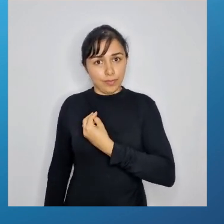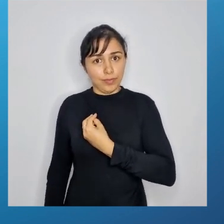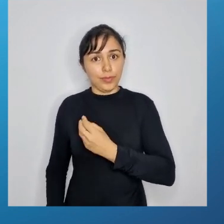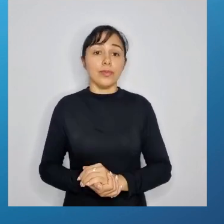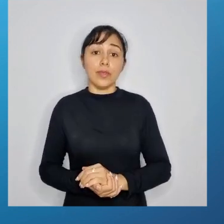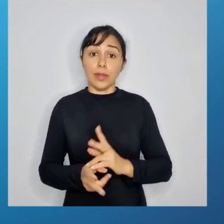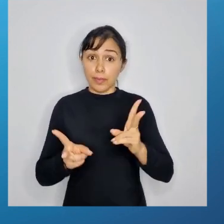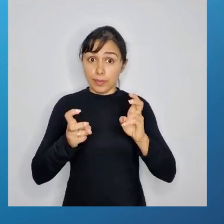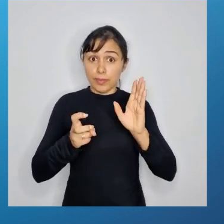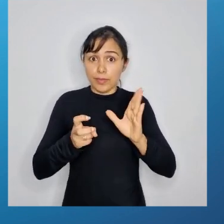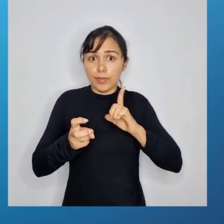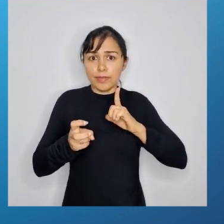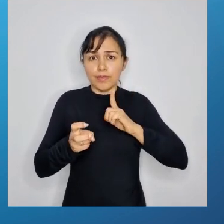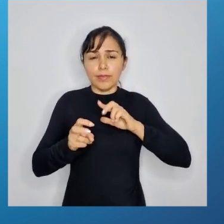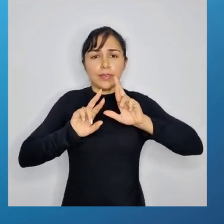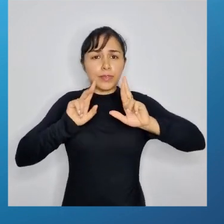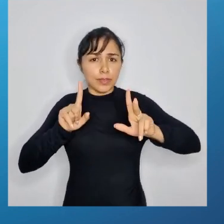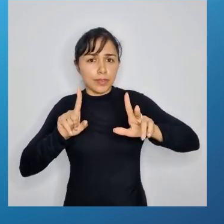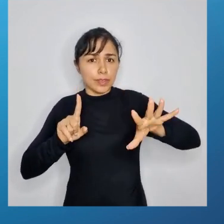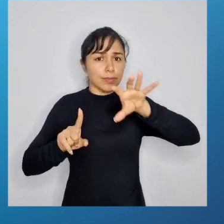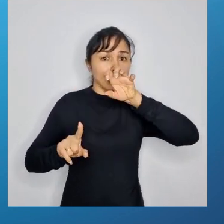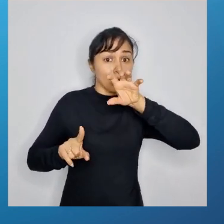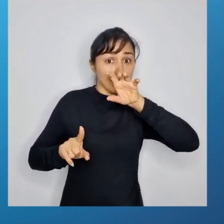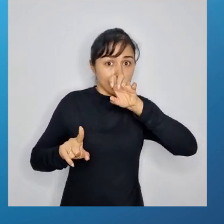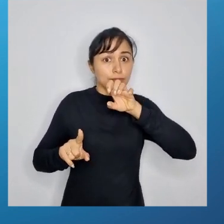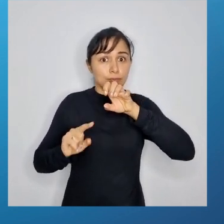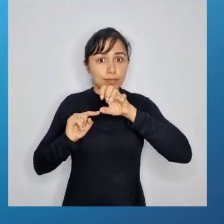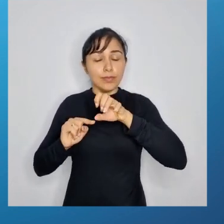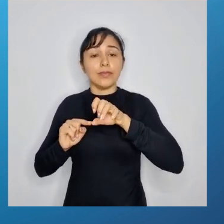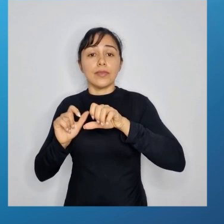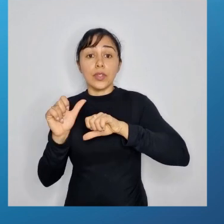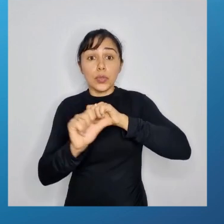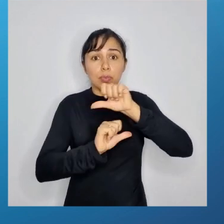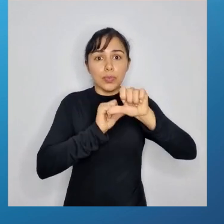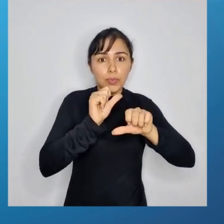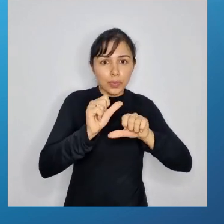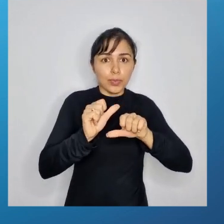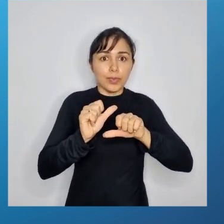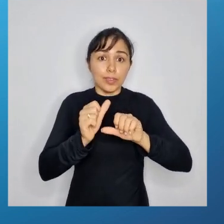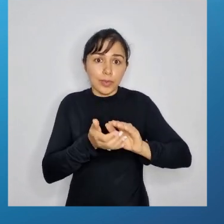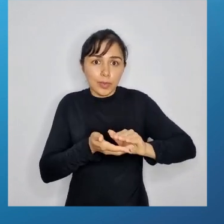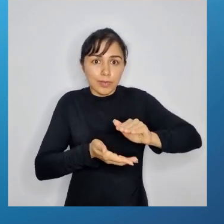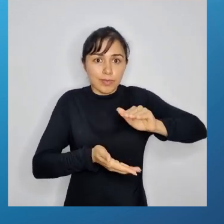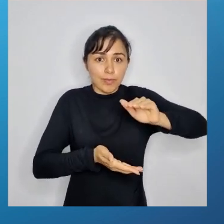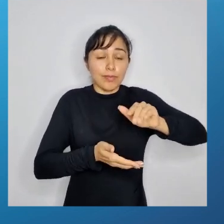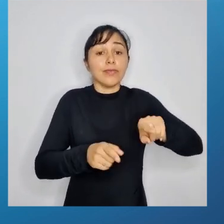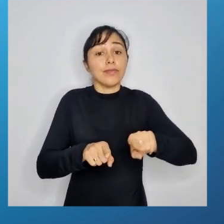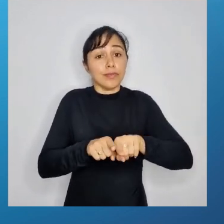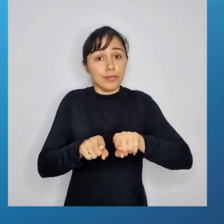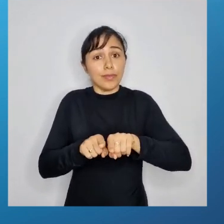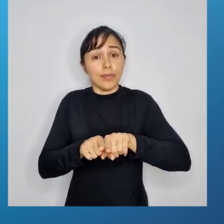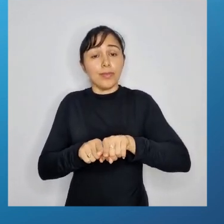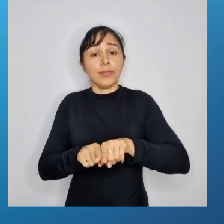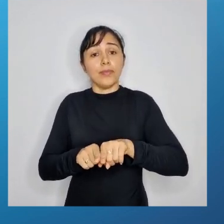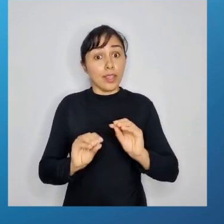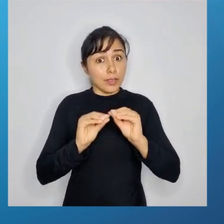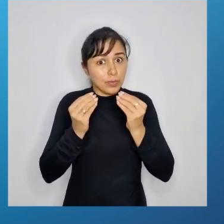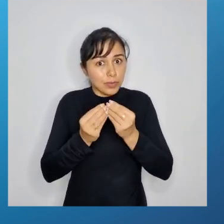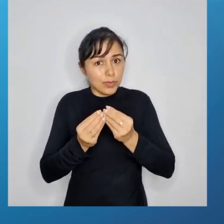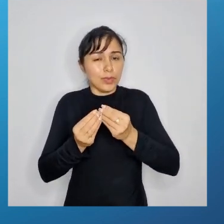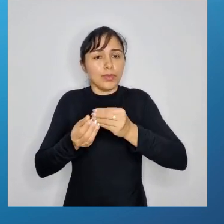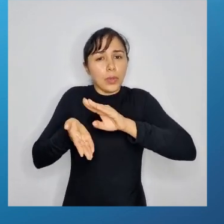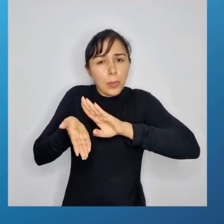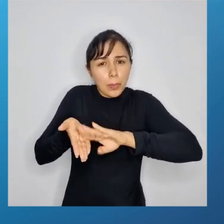relação à respiração, que muda na fase adulta. Também vemos aqui a mudança em relação à excreção, a substância que é